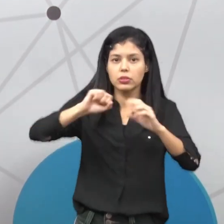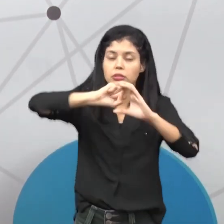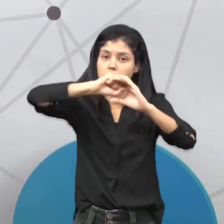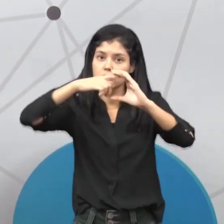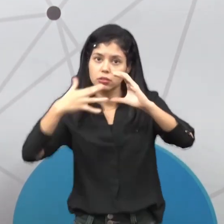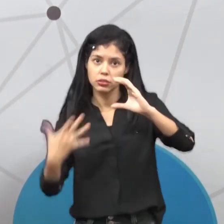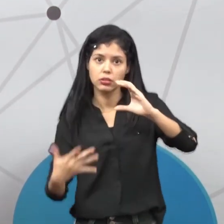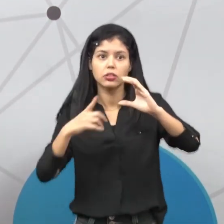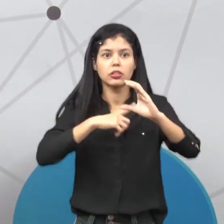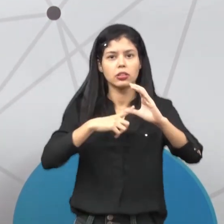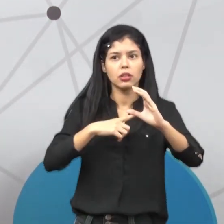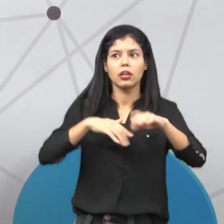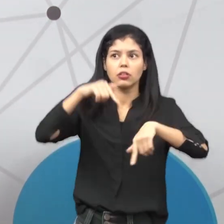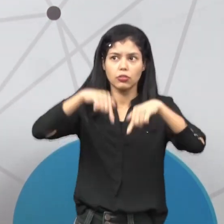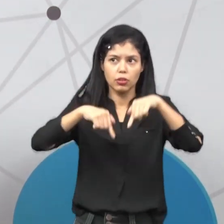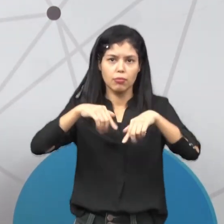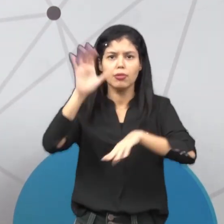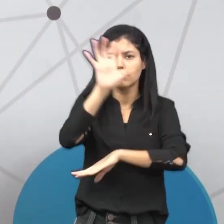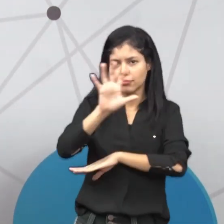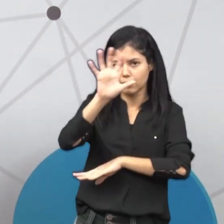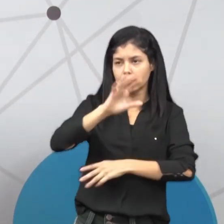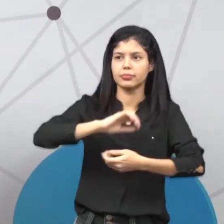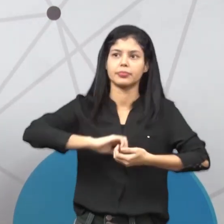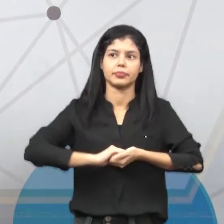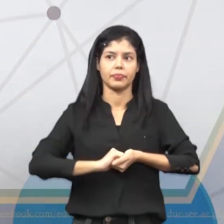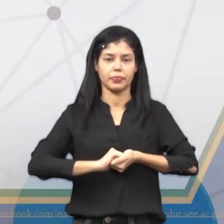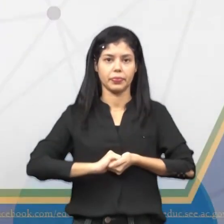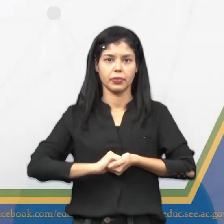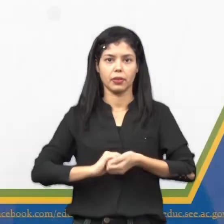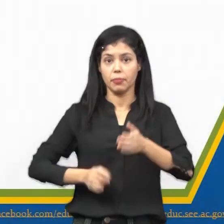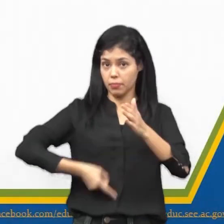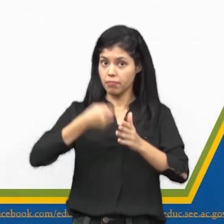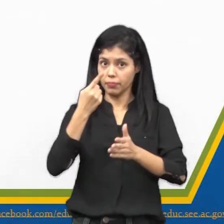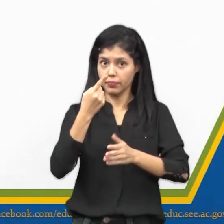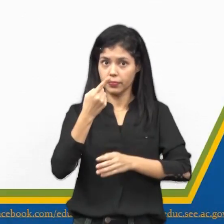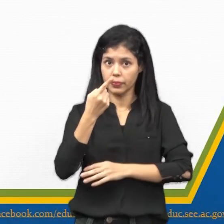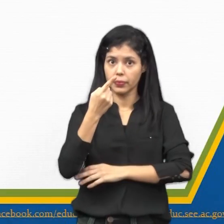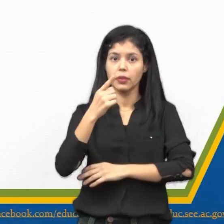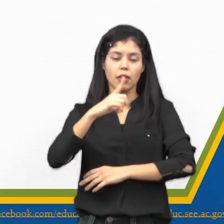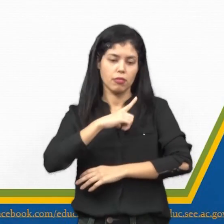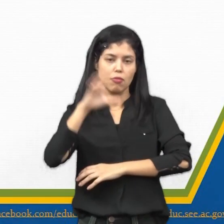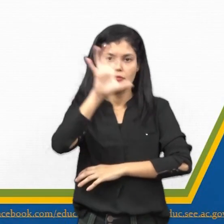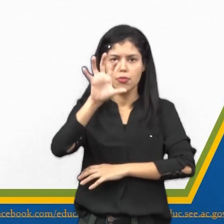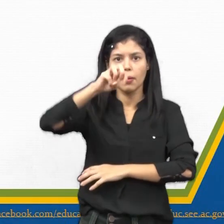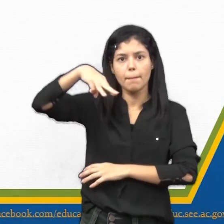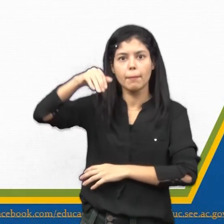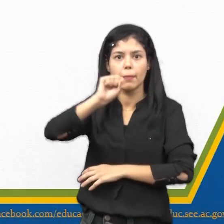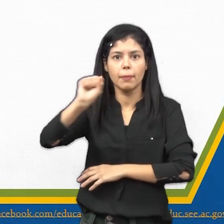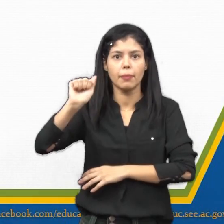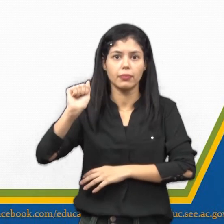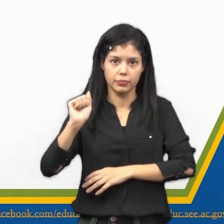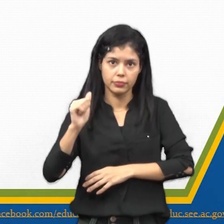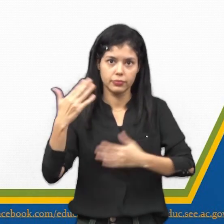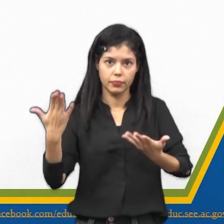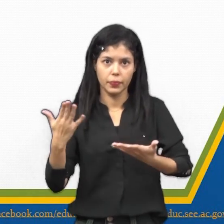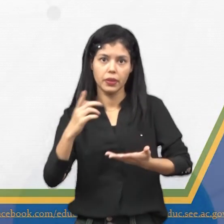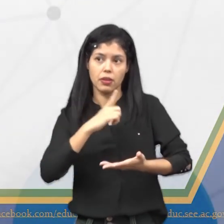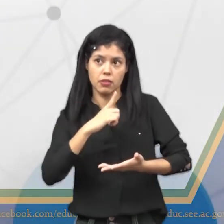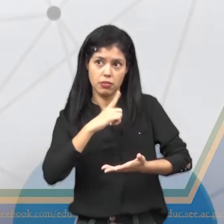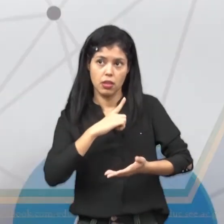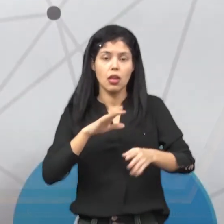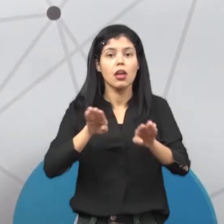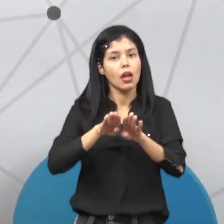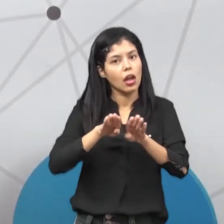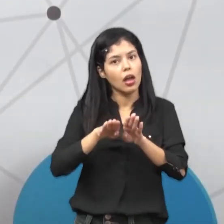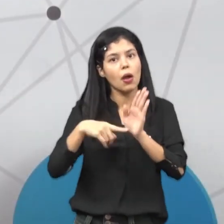gases, que é muito importante para o nosso conhecimento. Primeiro, os gases eles têm massa, ou seja, os gases